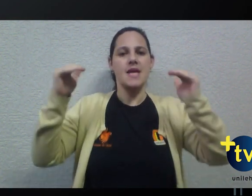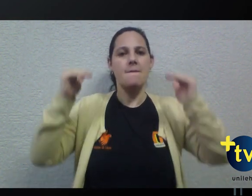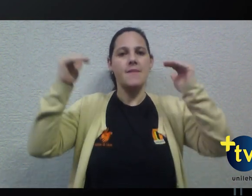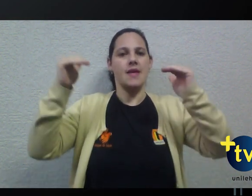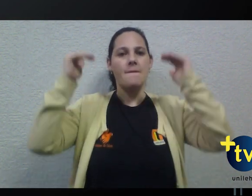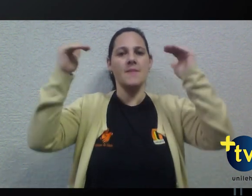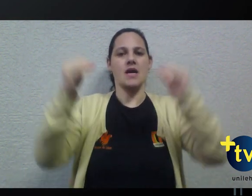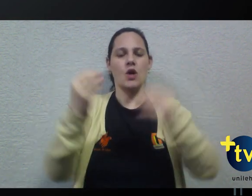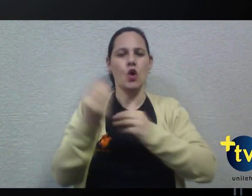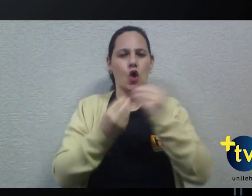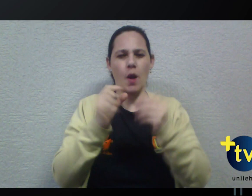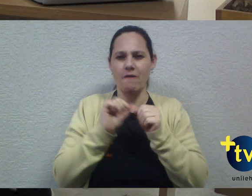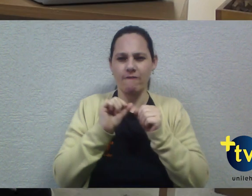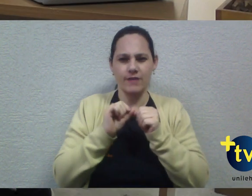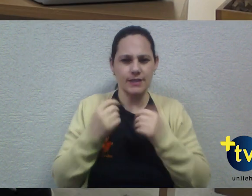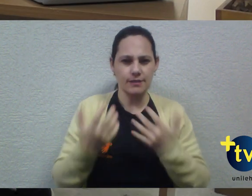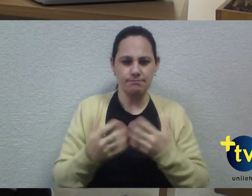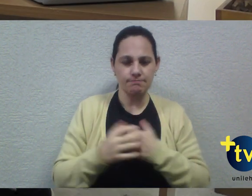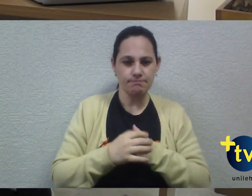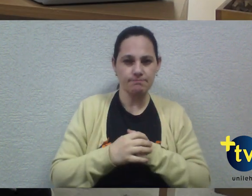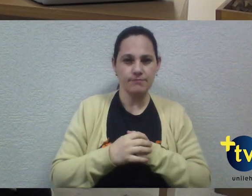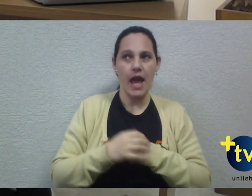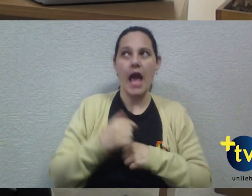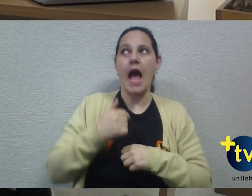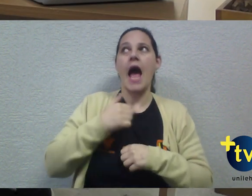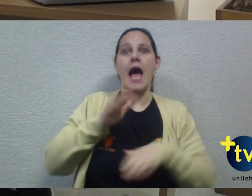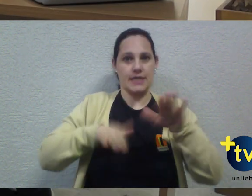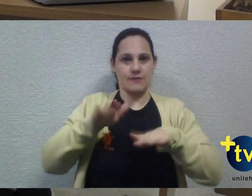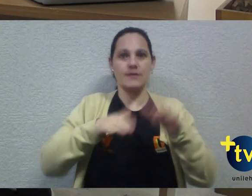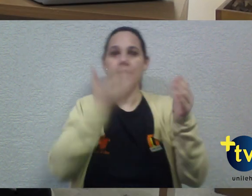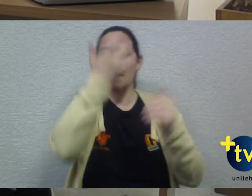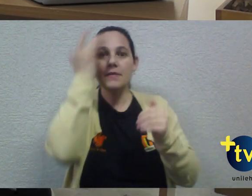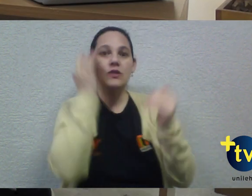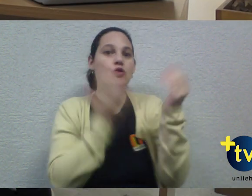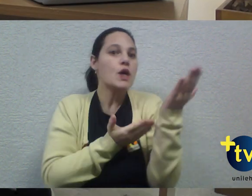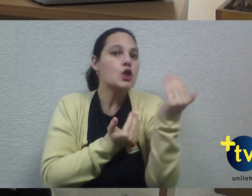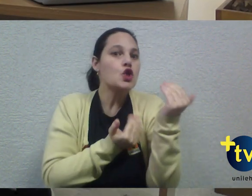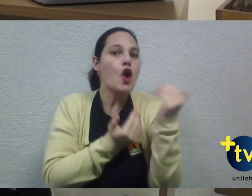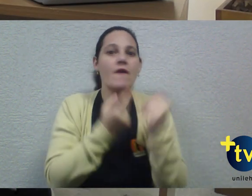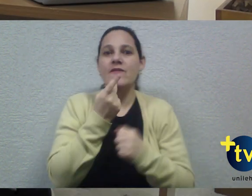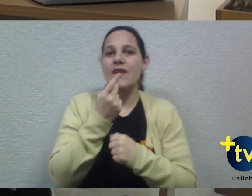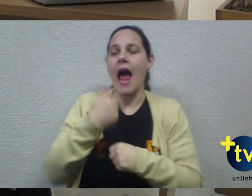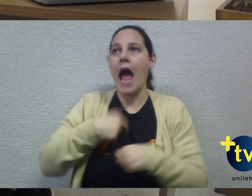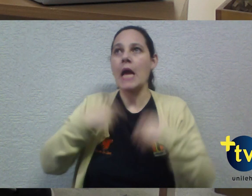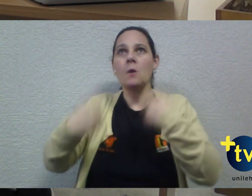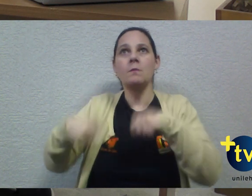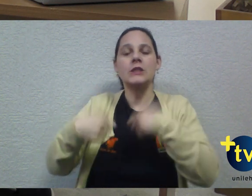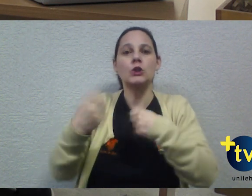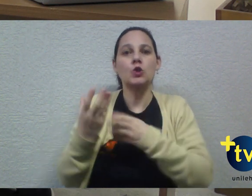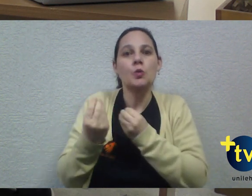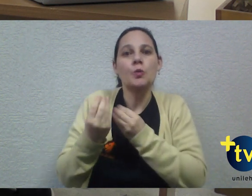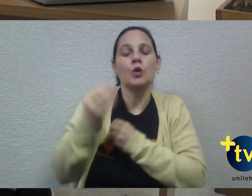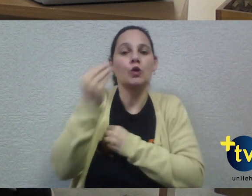primeira experiência, porque muitas vezes tem o receio de que eu preciso ter muita experiência em qualificação dentro